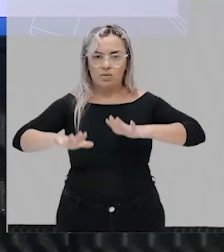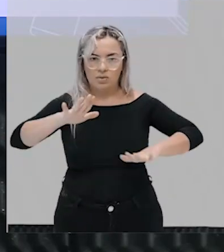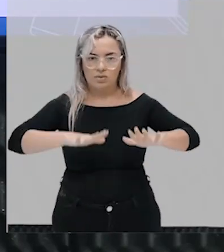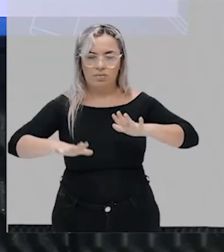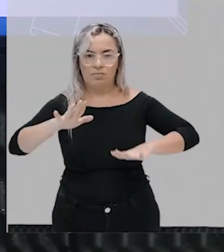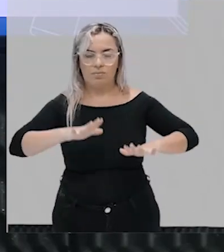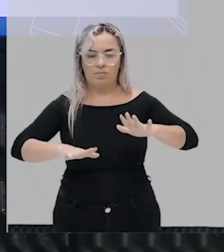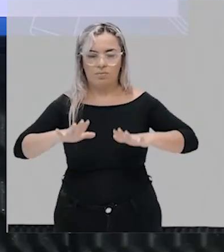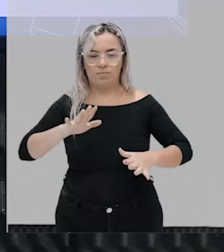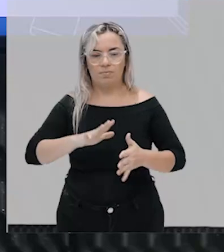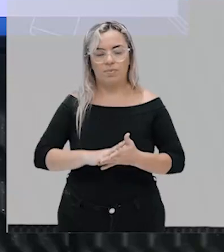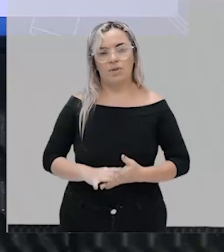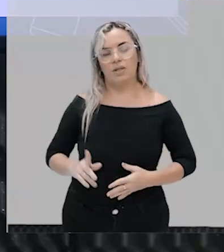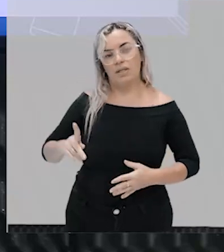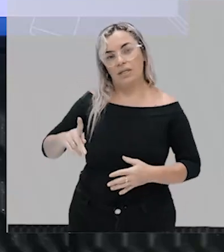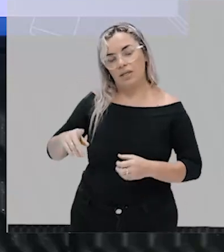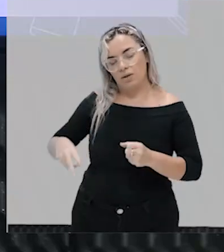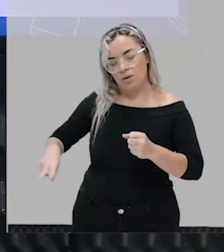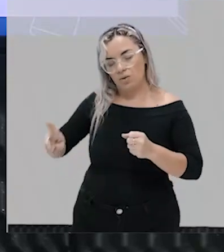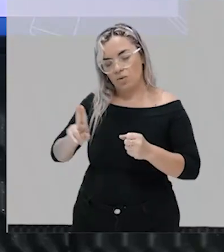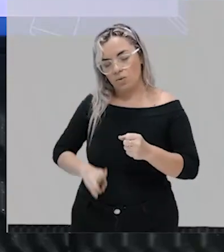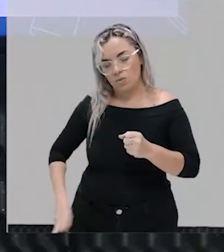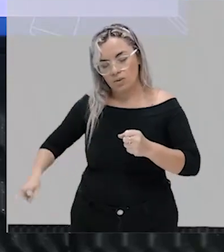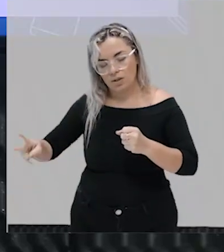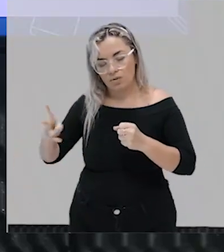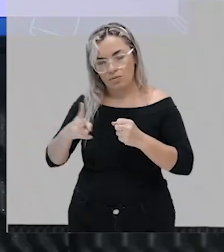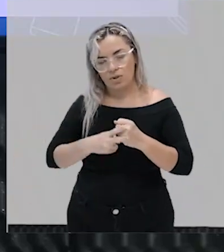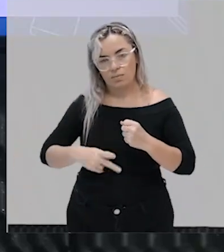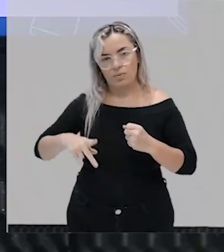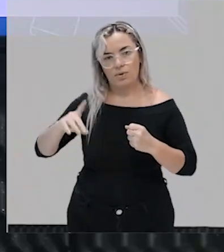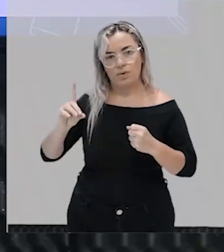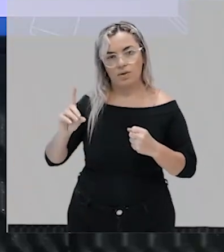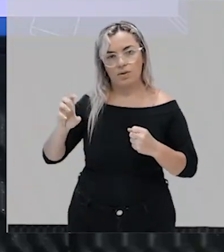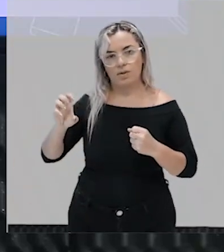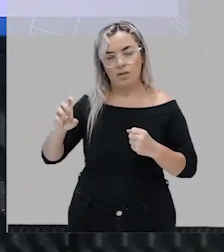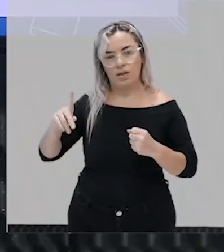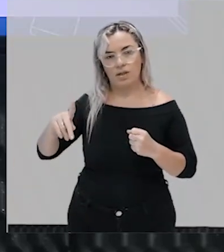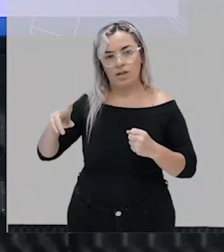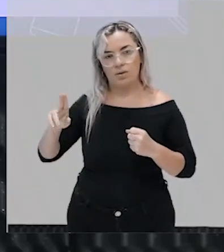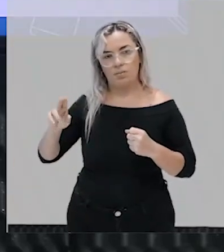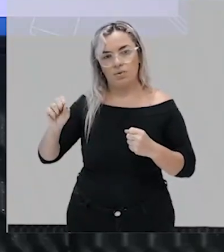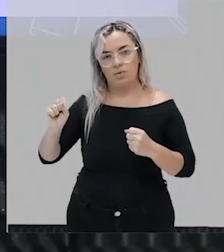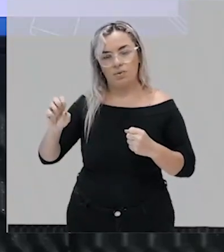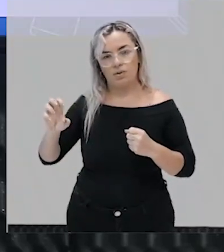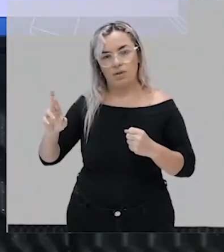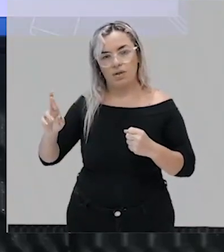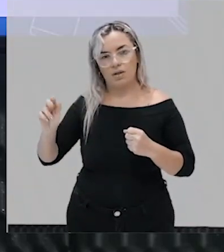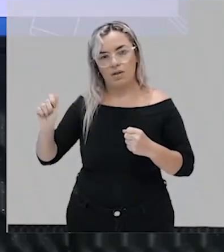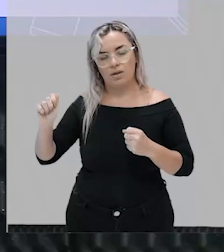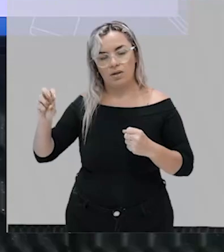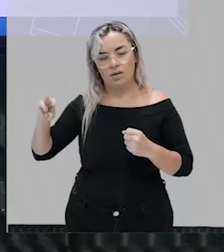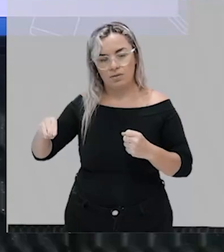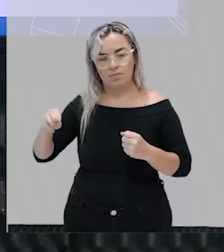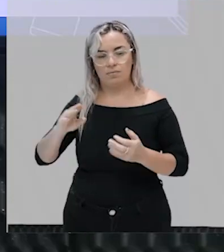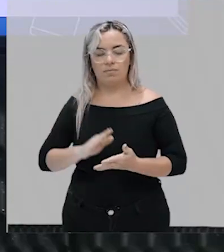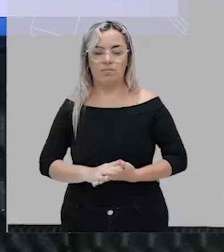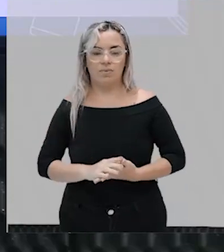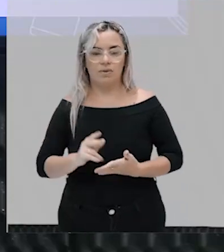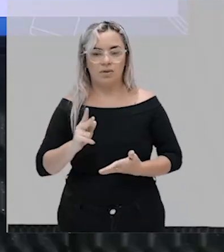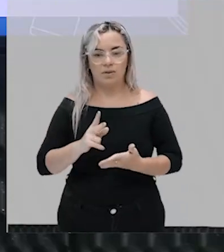cuidado, e não eles deporam, tá bom? Como muita gente fala por aí. Agora você não vai mais falar, porque você já sabe. Então, outra coisa, a ocorrência